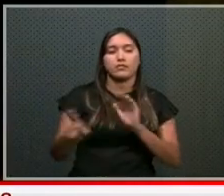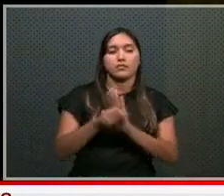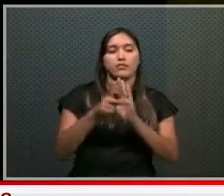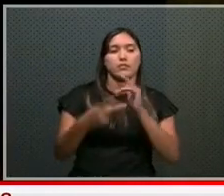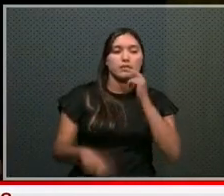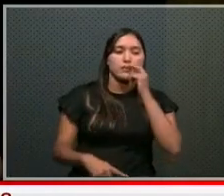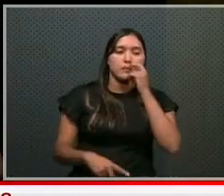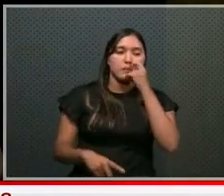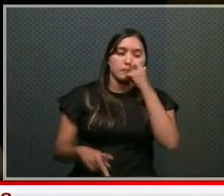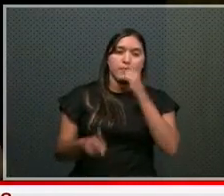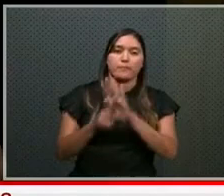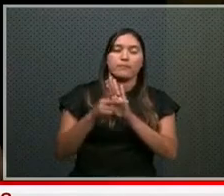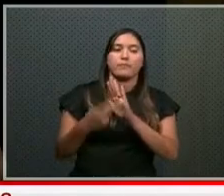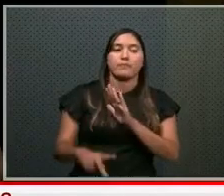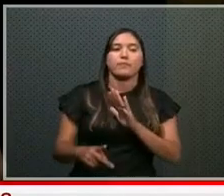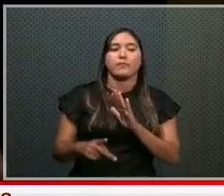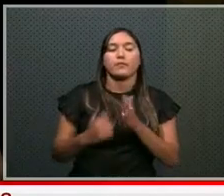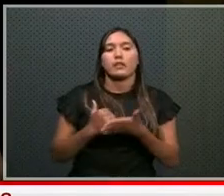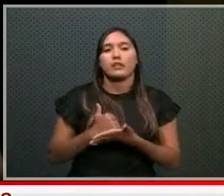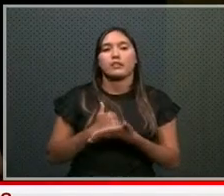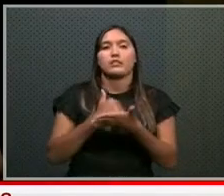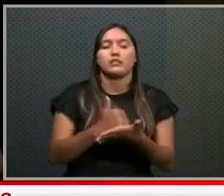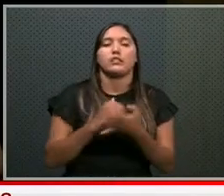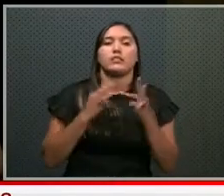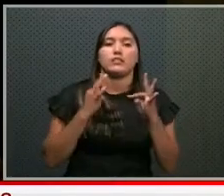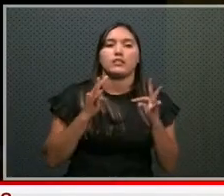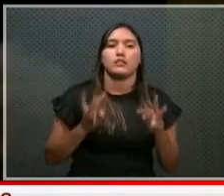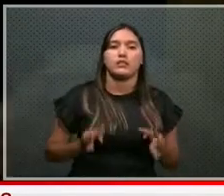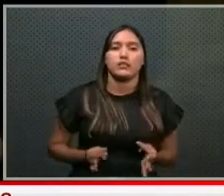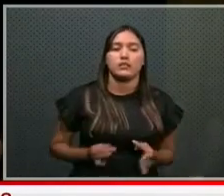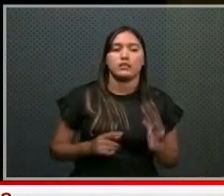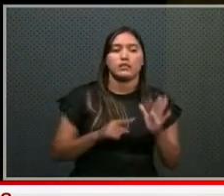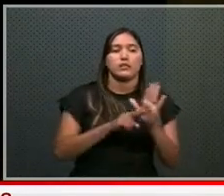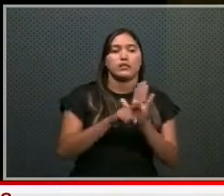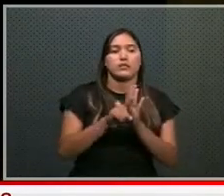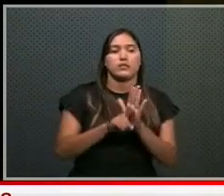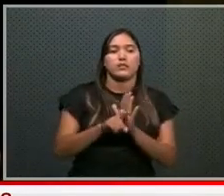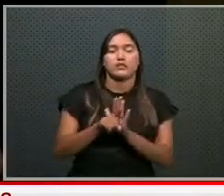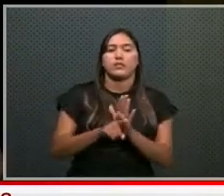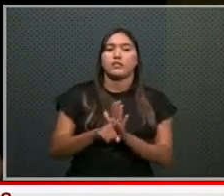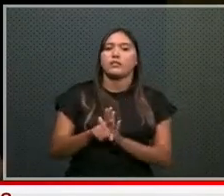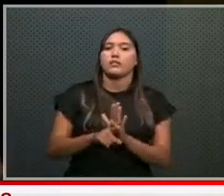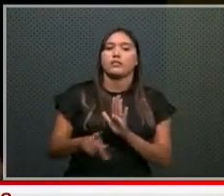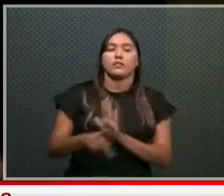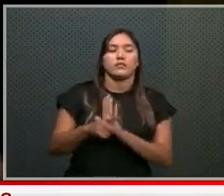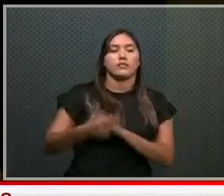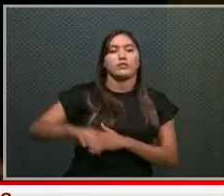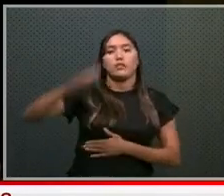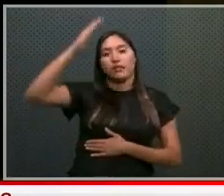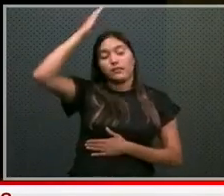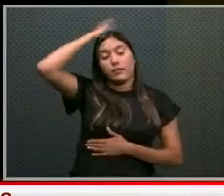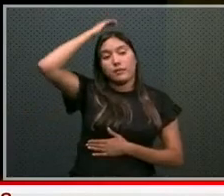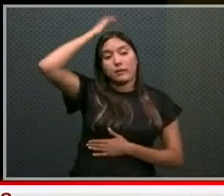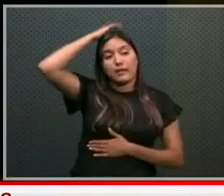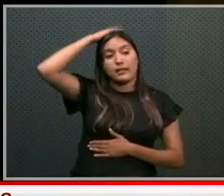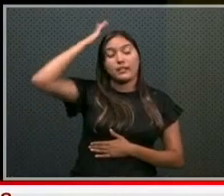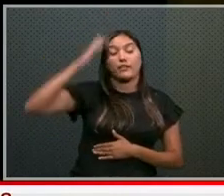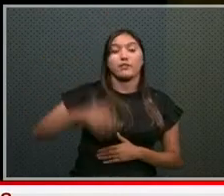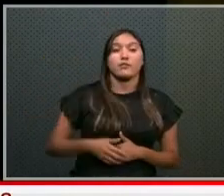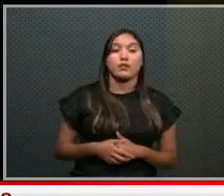processo de assistência técnica de pesquisa no nosso Pará na nossa Amazônia no nosso